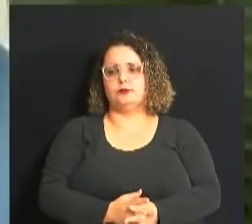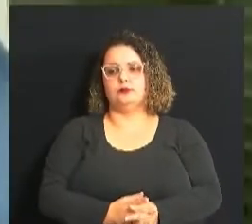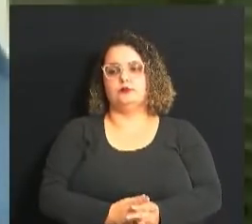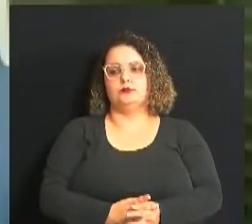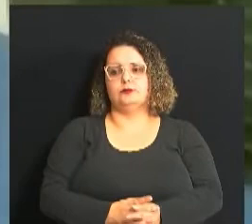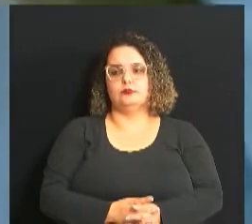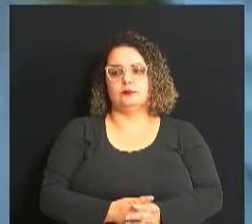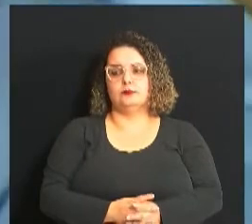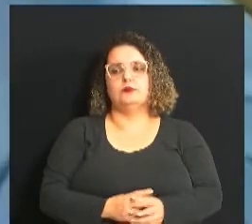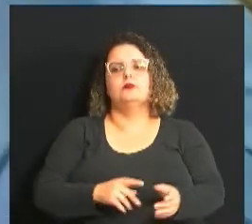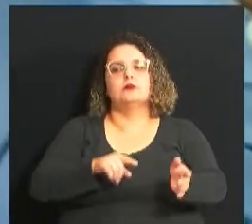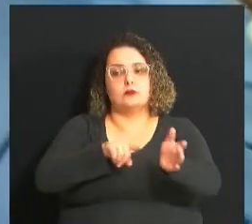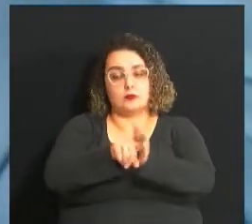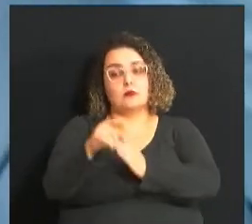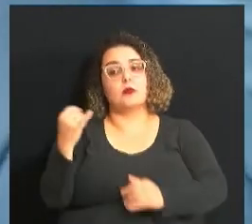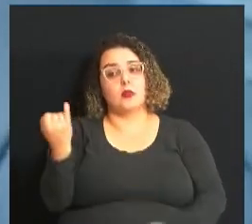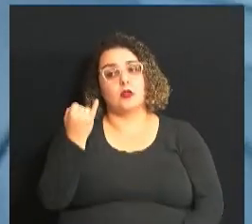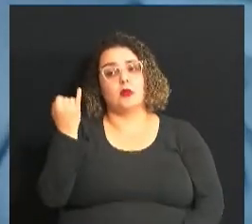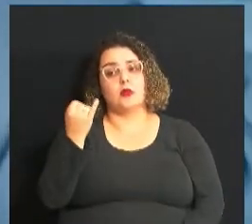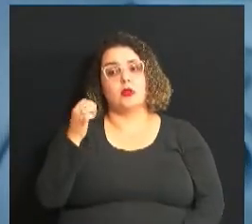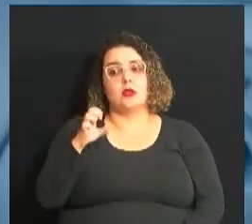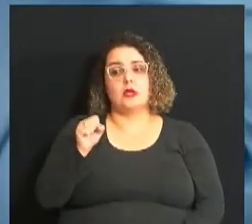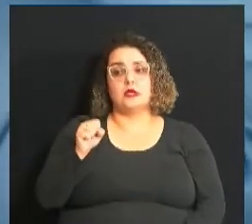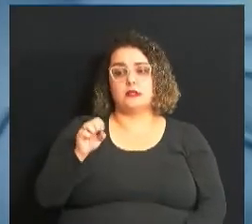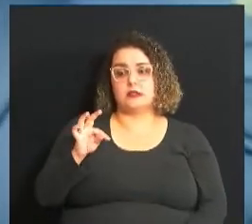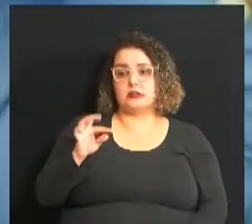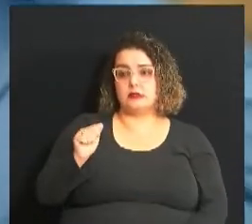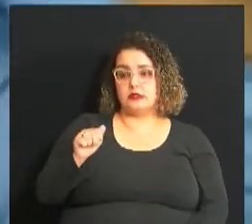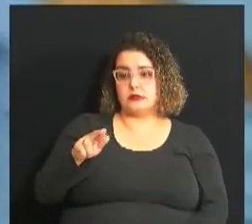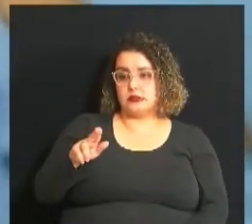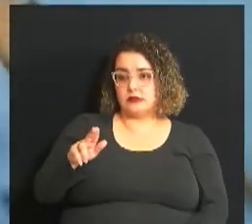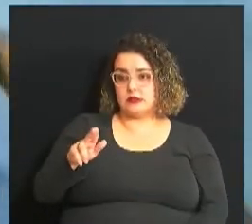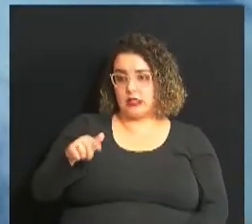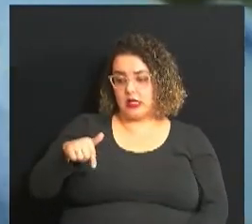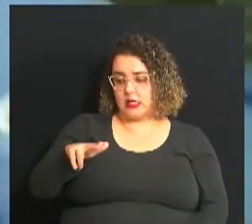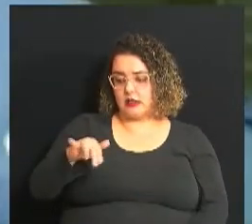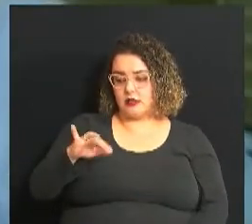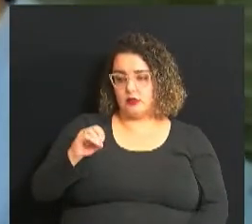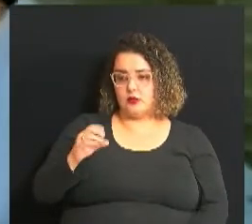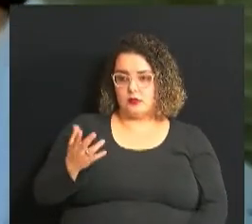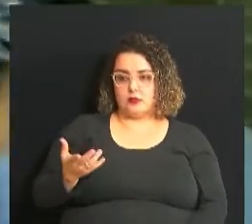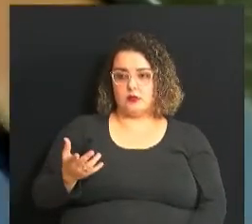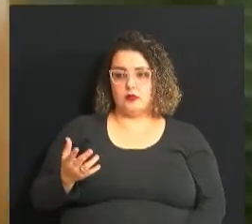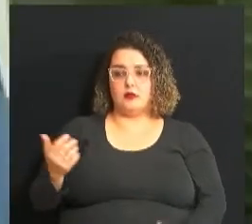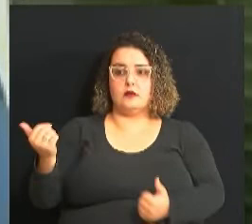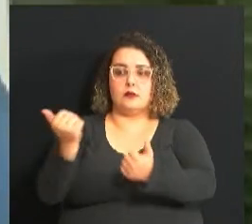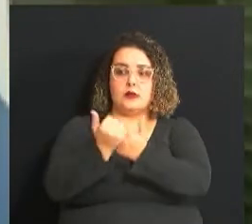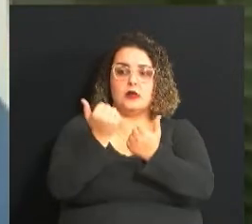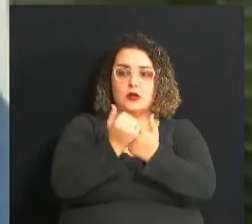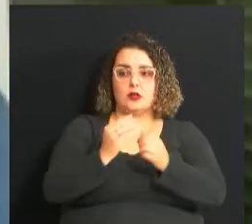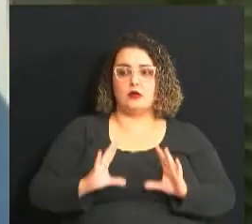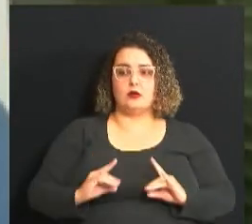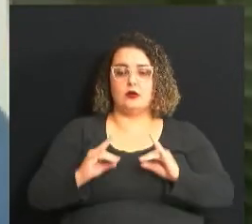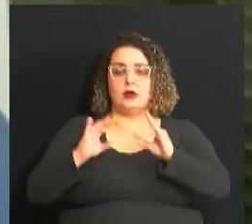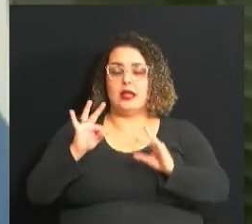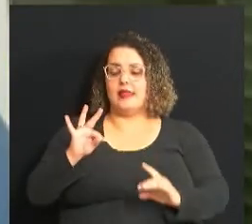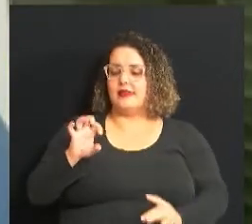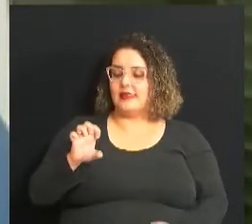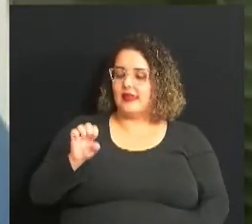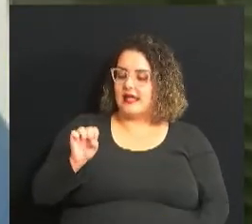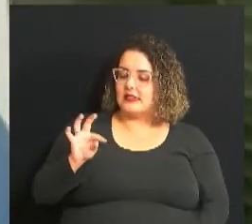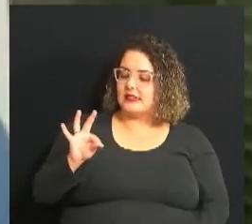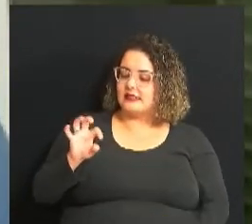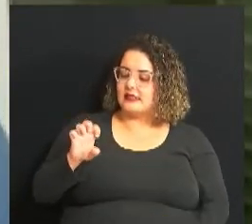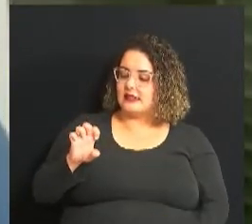Sua pergunta é muito importante, Estáquio. A gente faz a reposição hormonal da testosterona quando